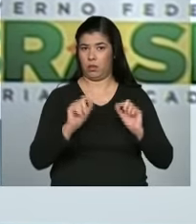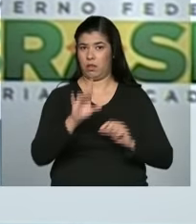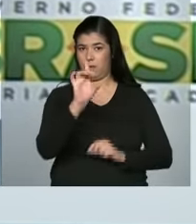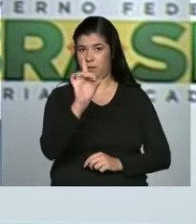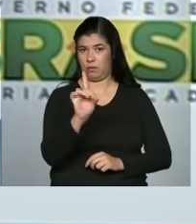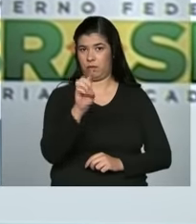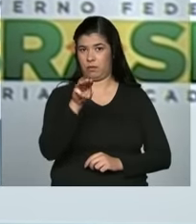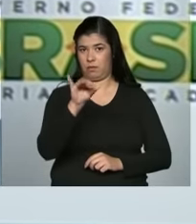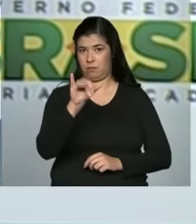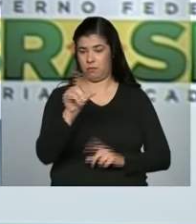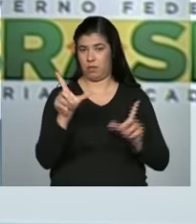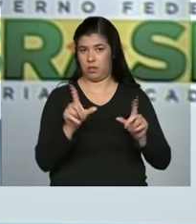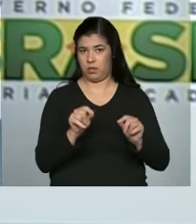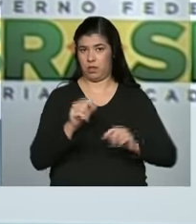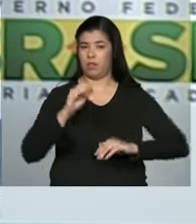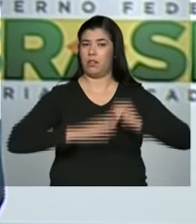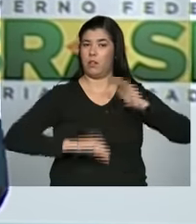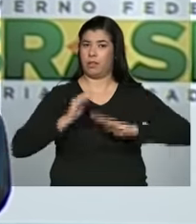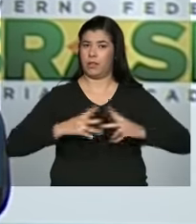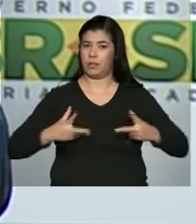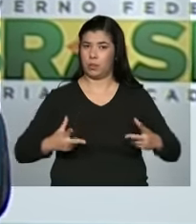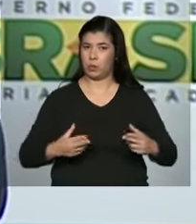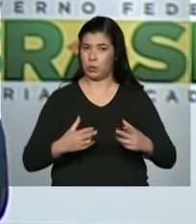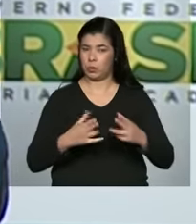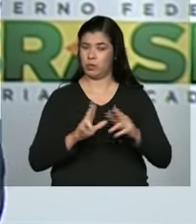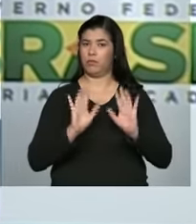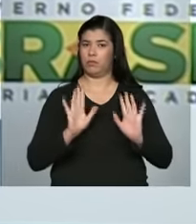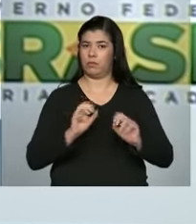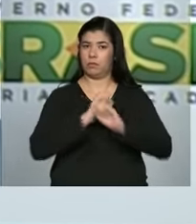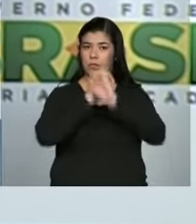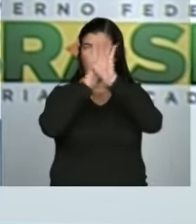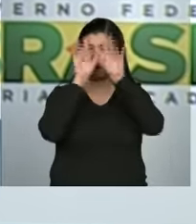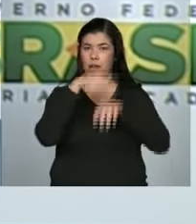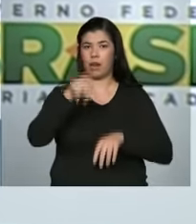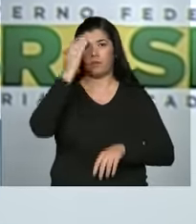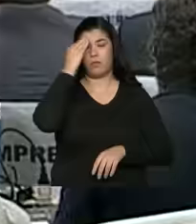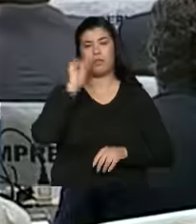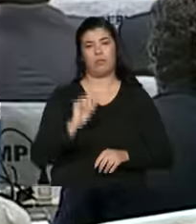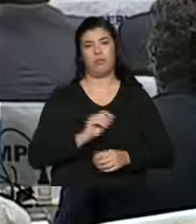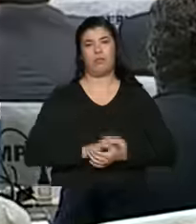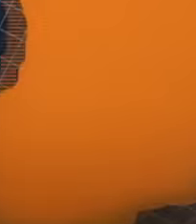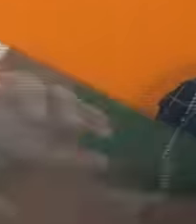cirúrgico tá bom porque só para clarear um pouco mais o